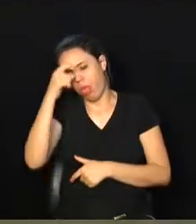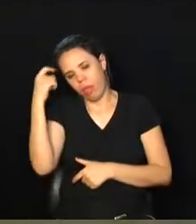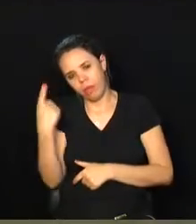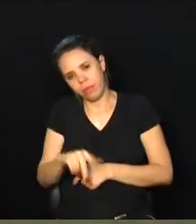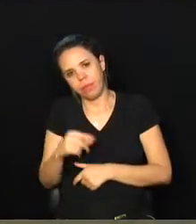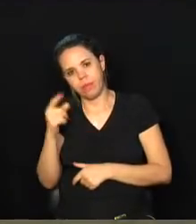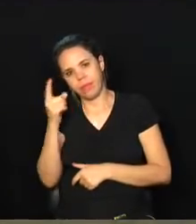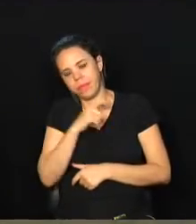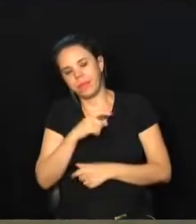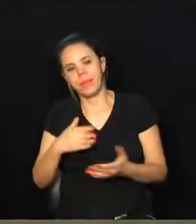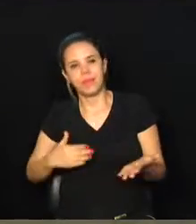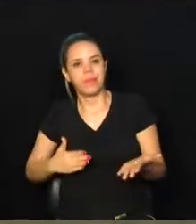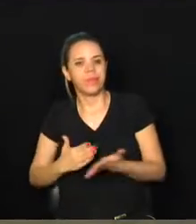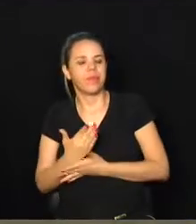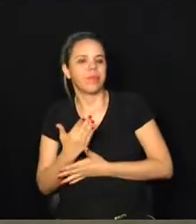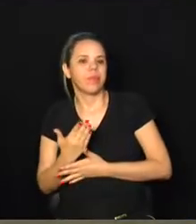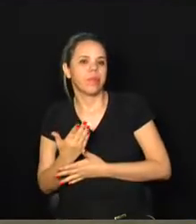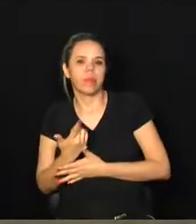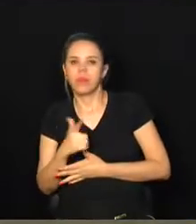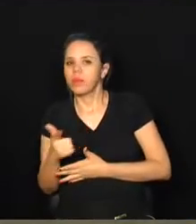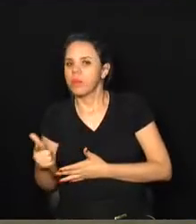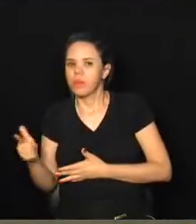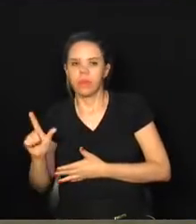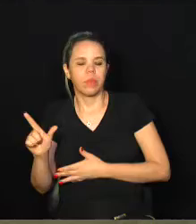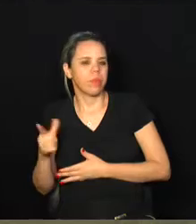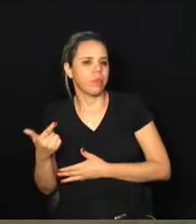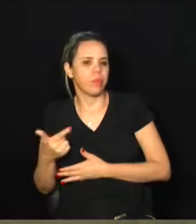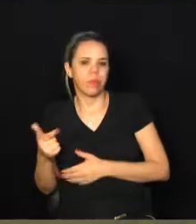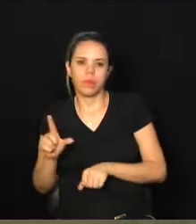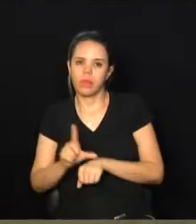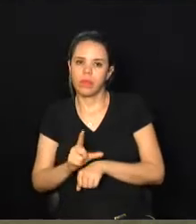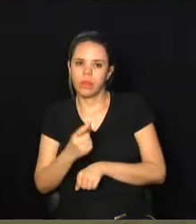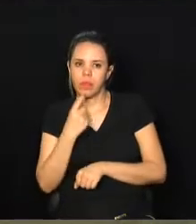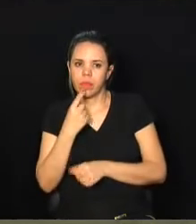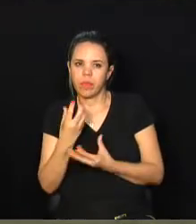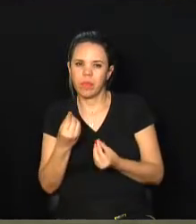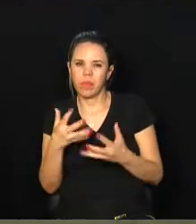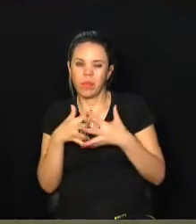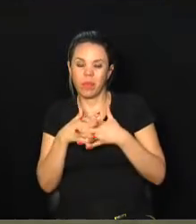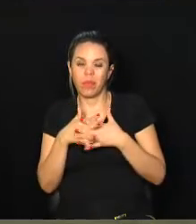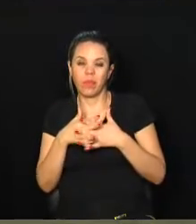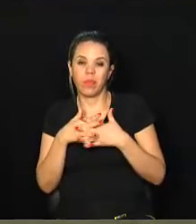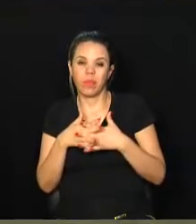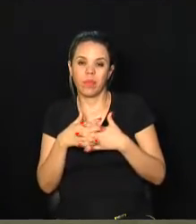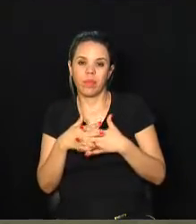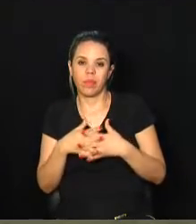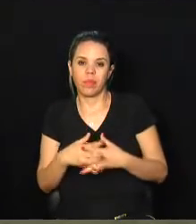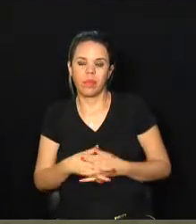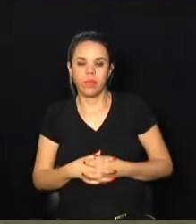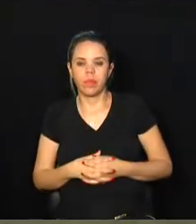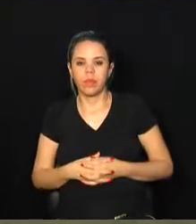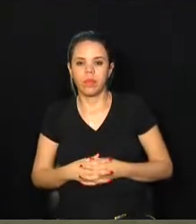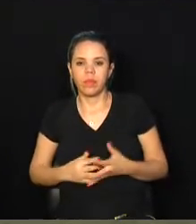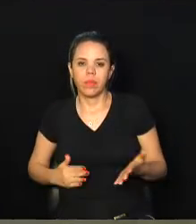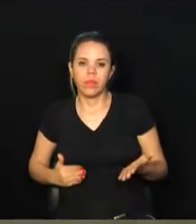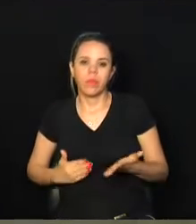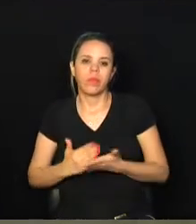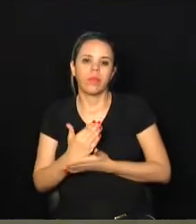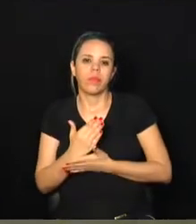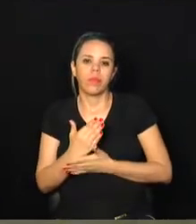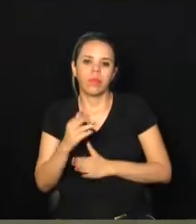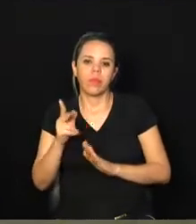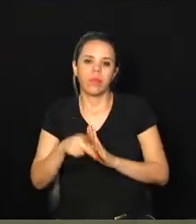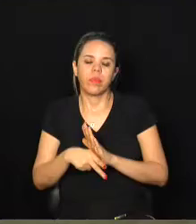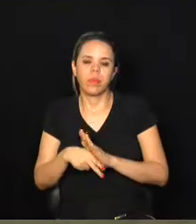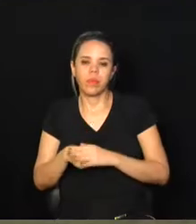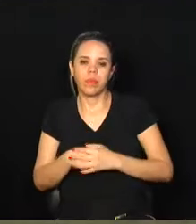aprovar. Falei, quase falei, não vai ter segunda loja em Campinas, porque é tanta confusão para aprovar o projeto.